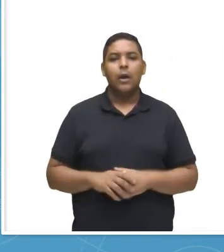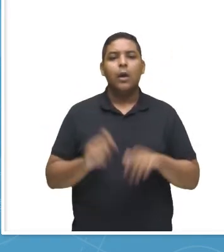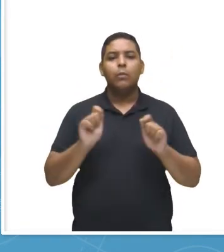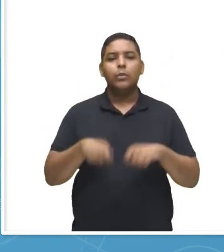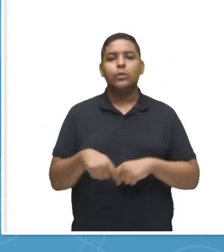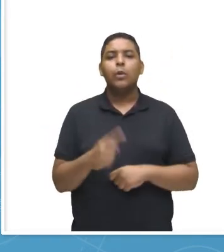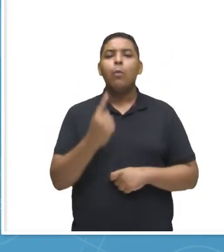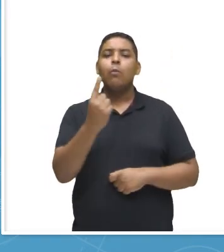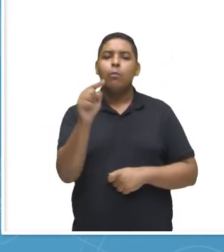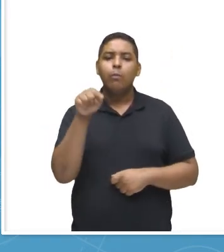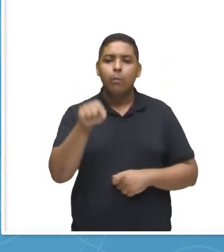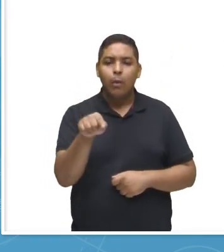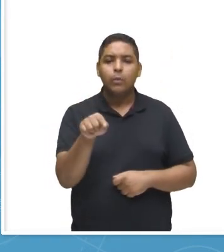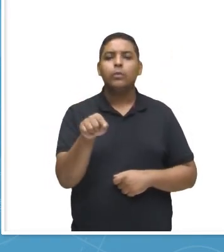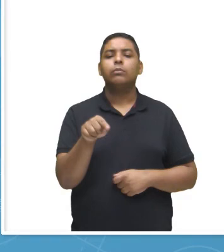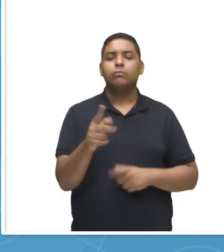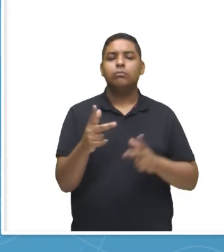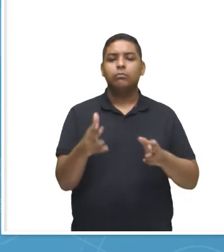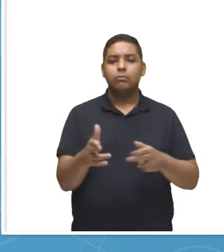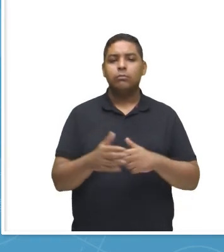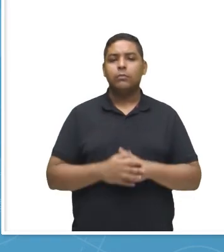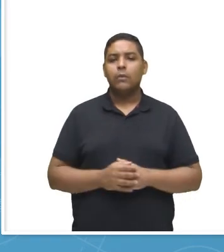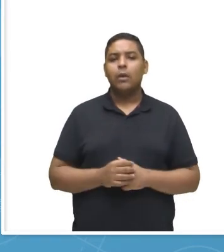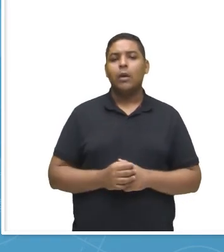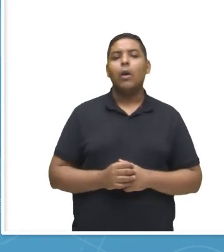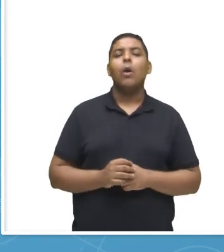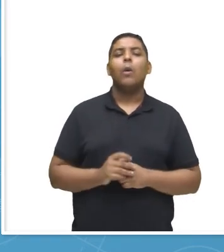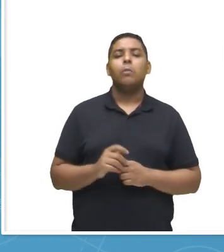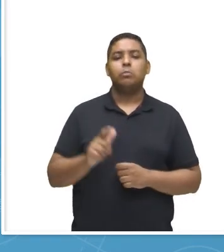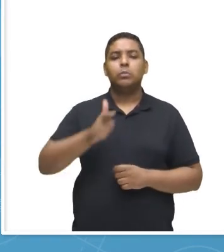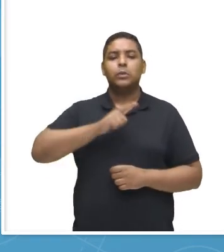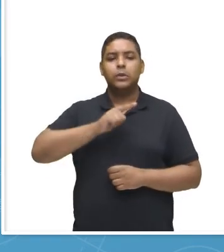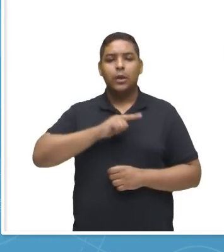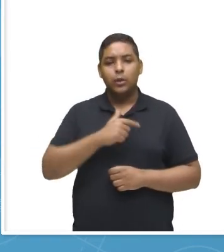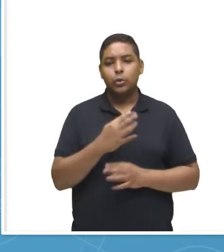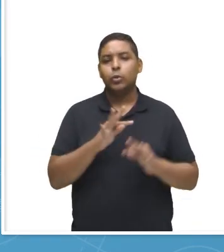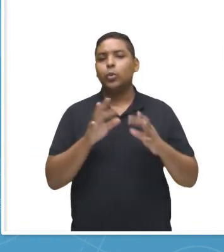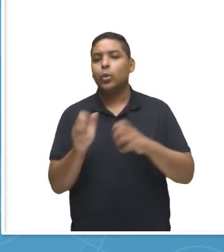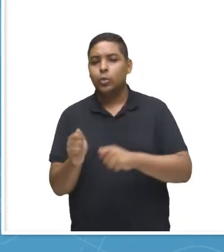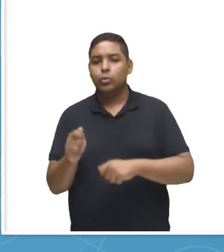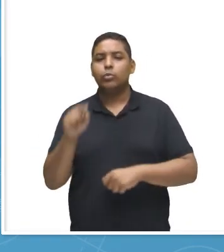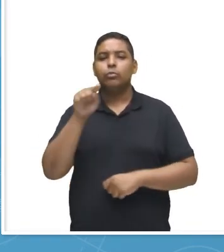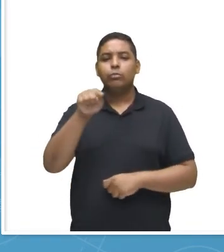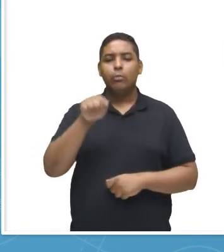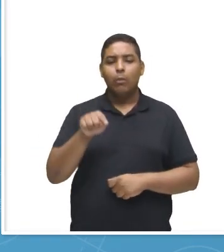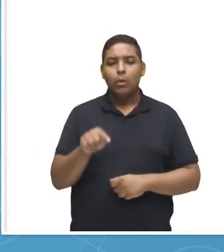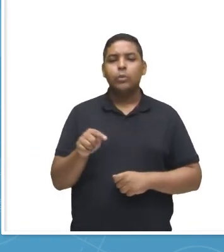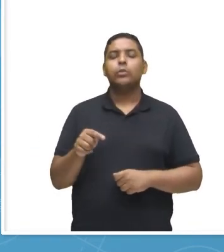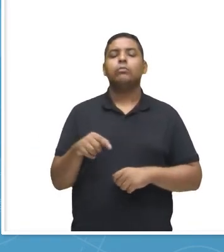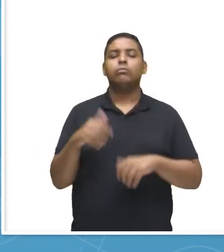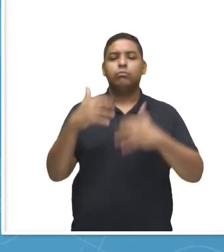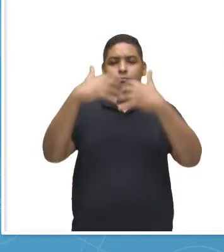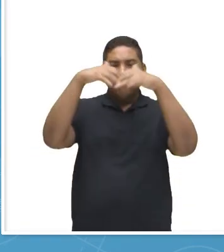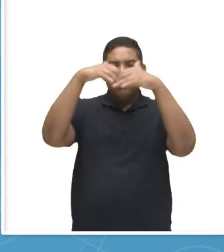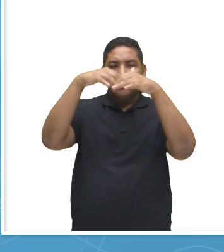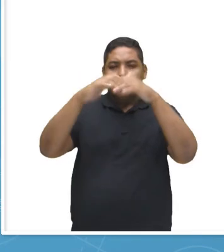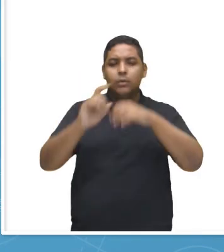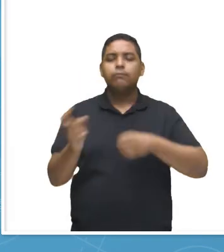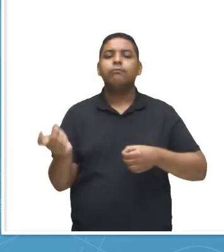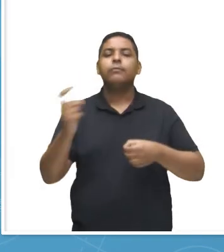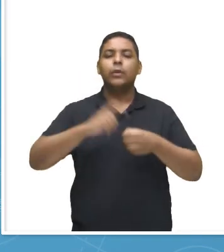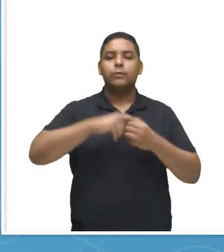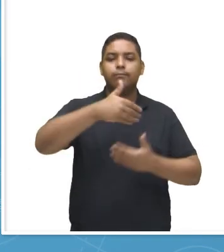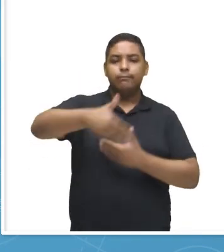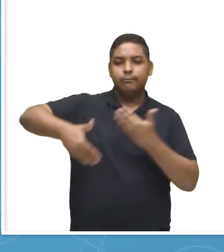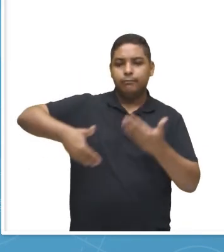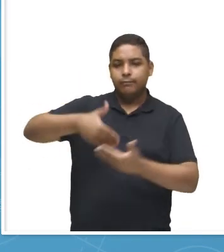em comum, D, possuírem todos os pontos em comum. Alunos, vamos pensar e nos vemos na